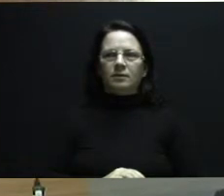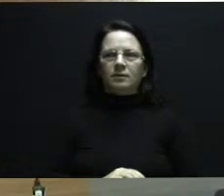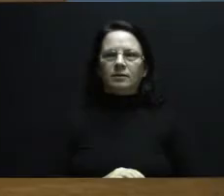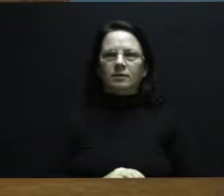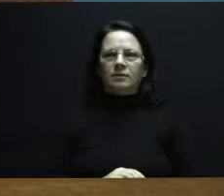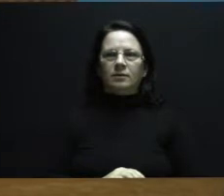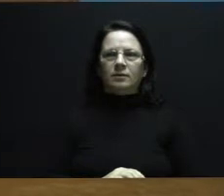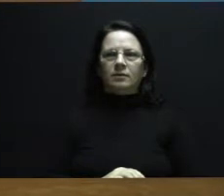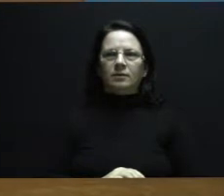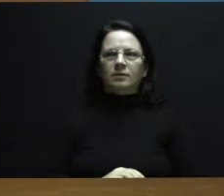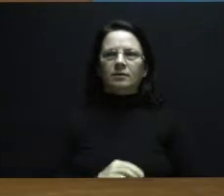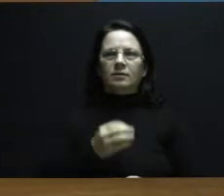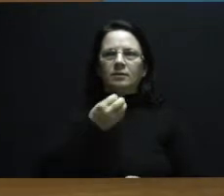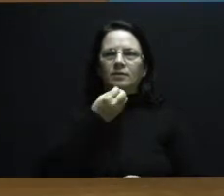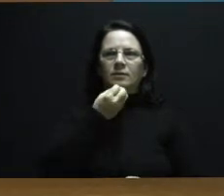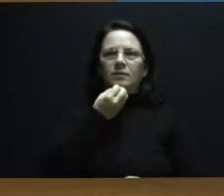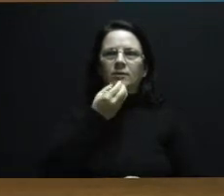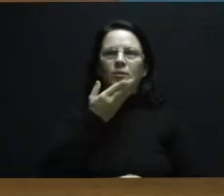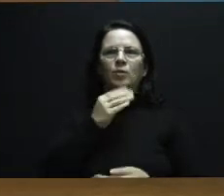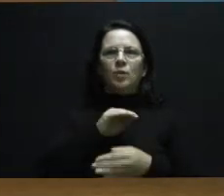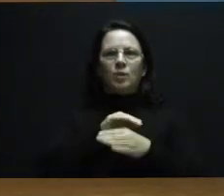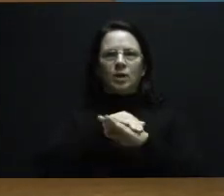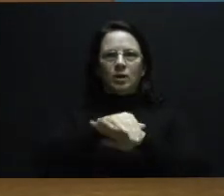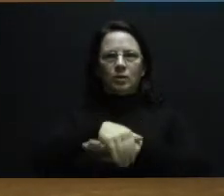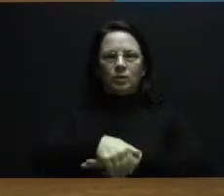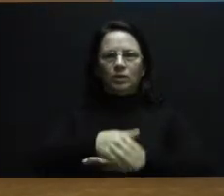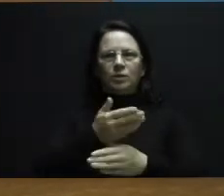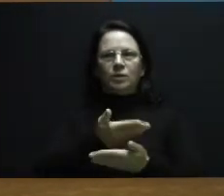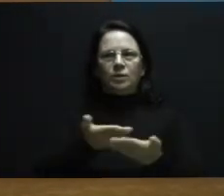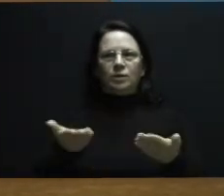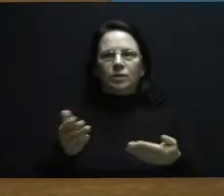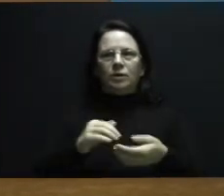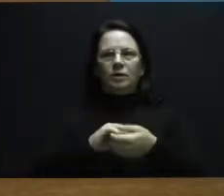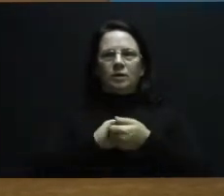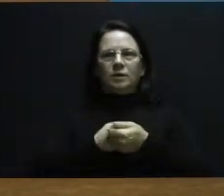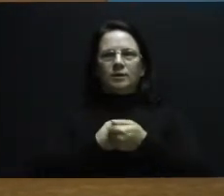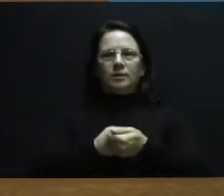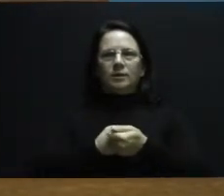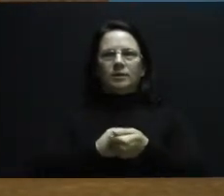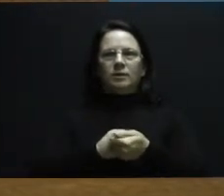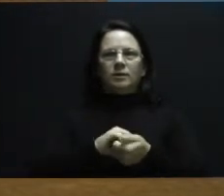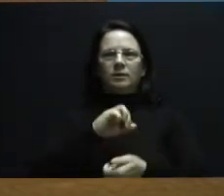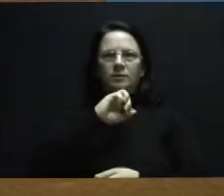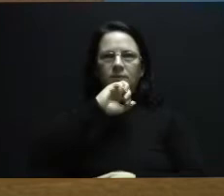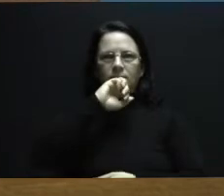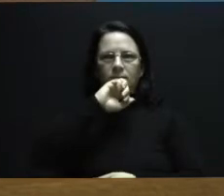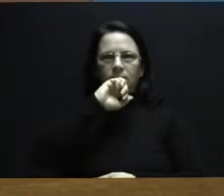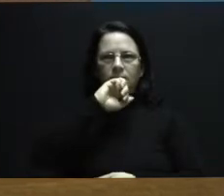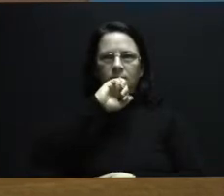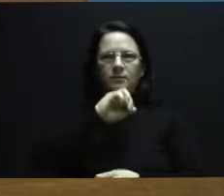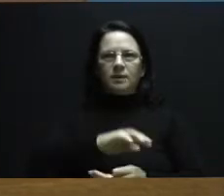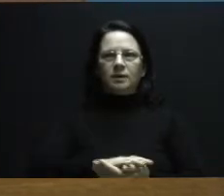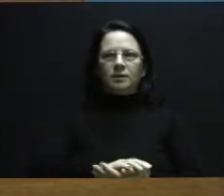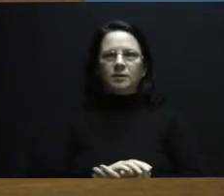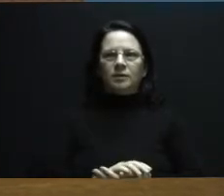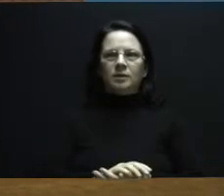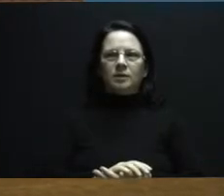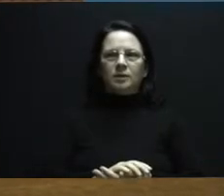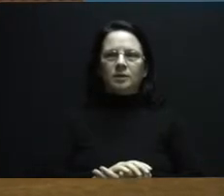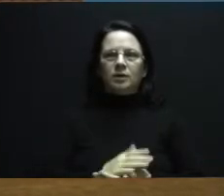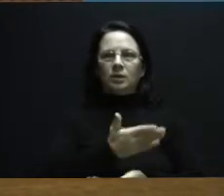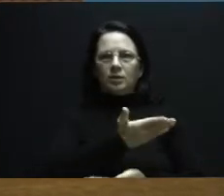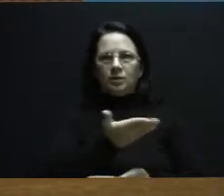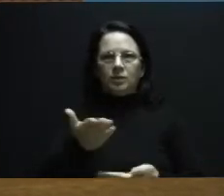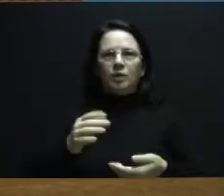Bom, boa noite. Nesse momento eu quero saudar nosso querido bispo e, na figura dele, saudar todas as